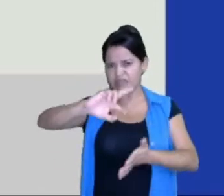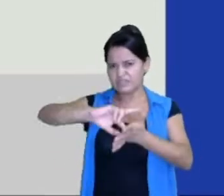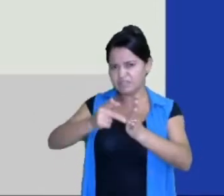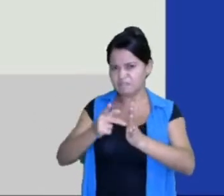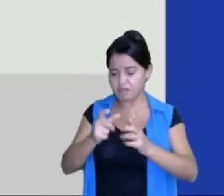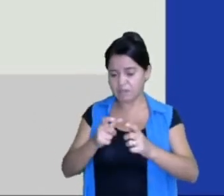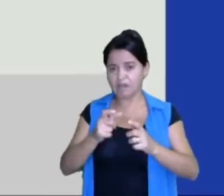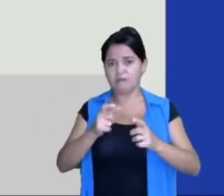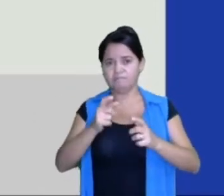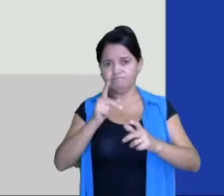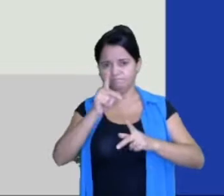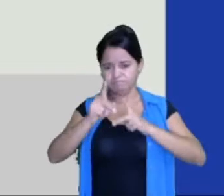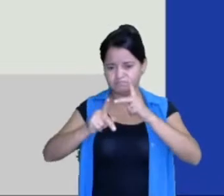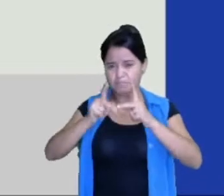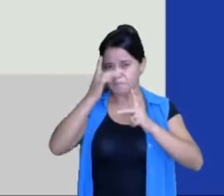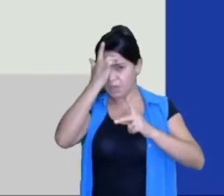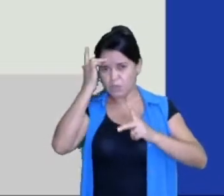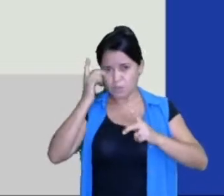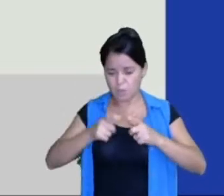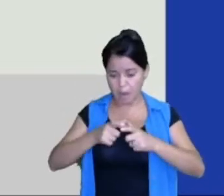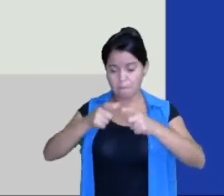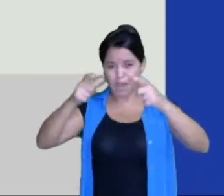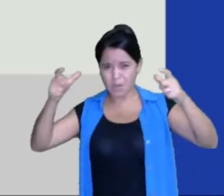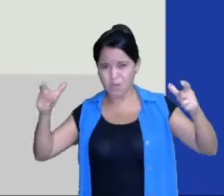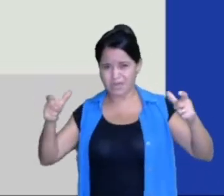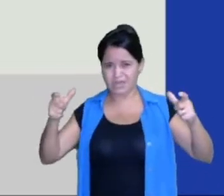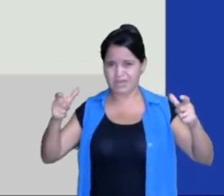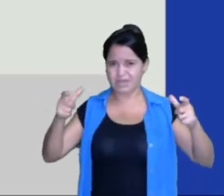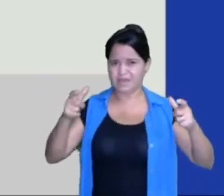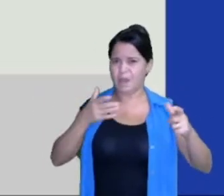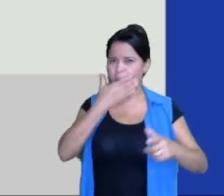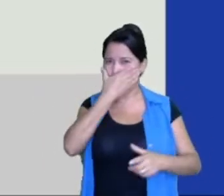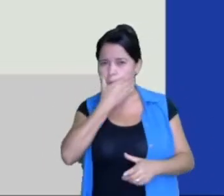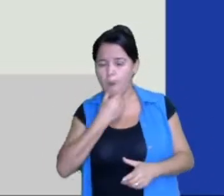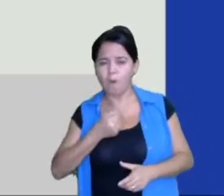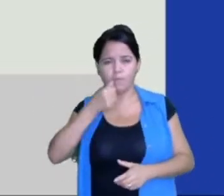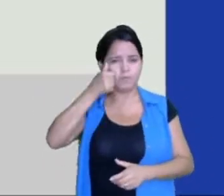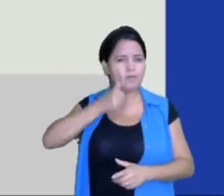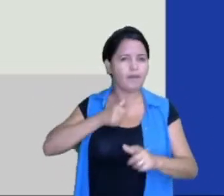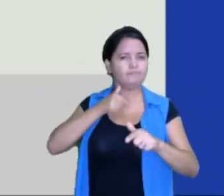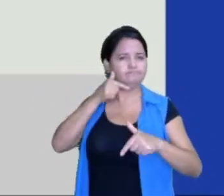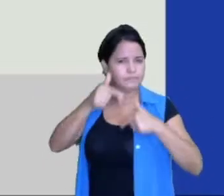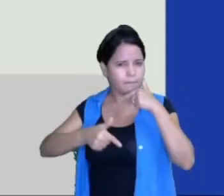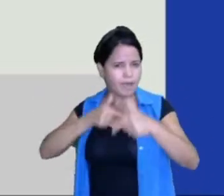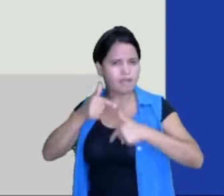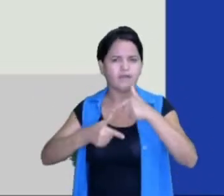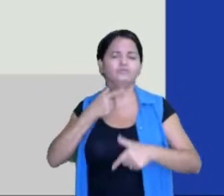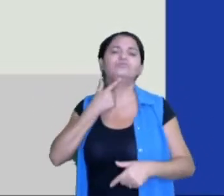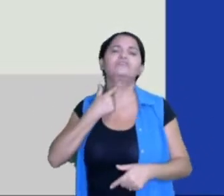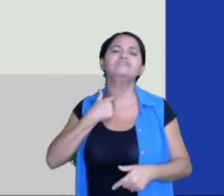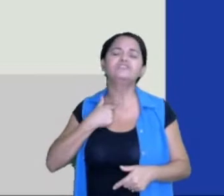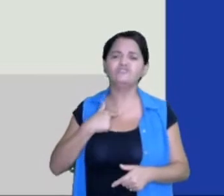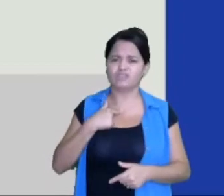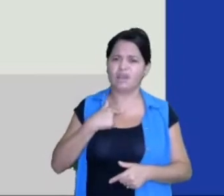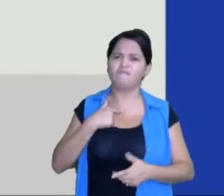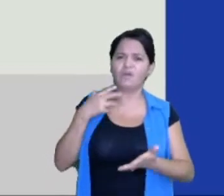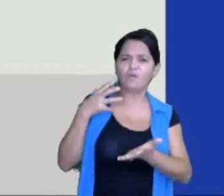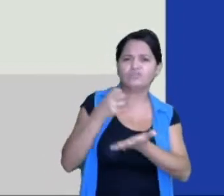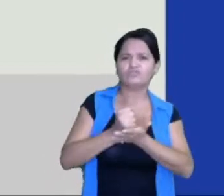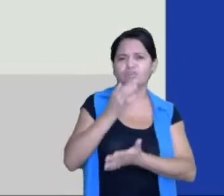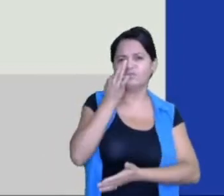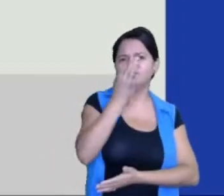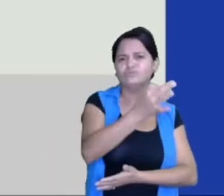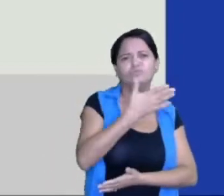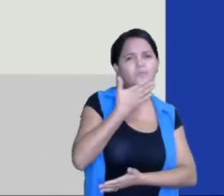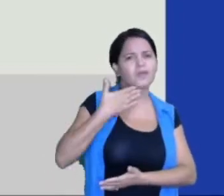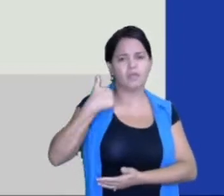foi a grande maioria de trabalhadores, né? Homens, mulheres que estavam querendo uma situação melhor. E Lenin